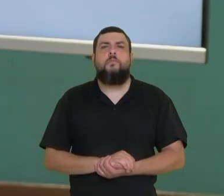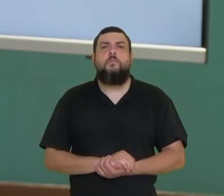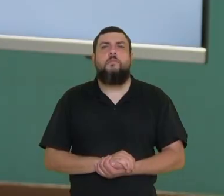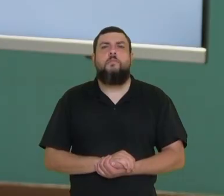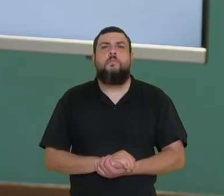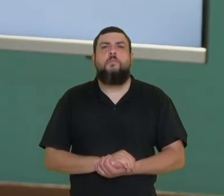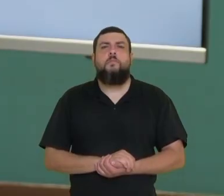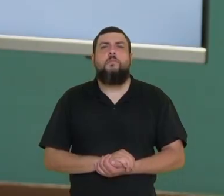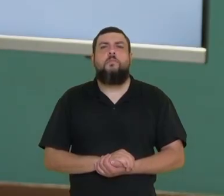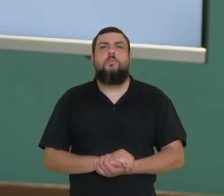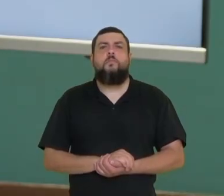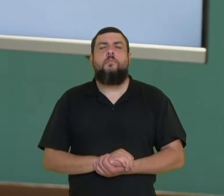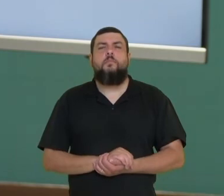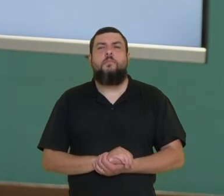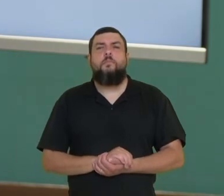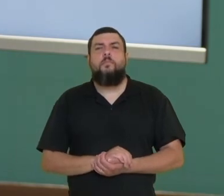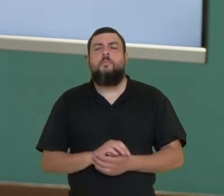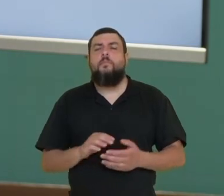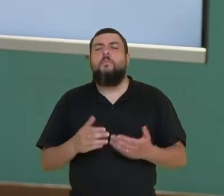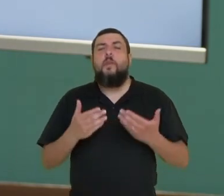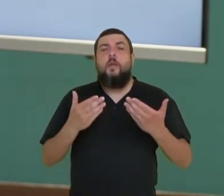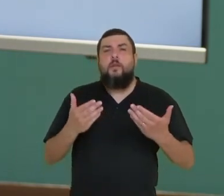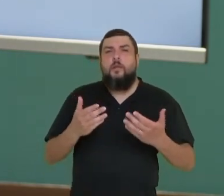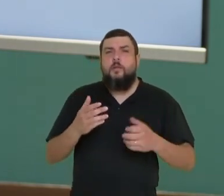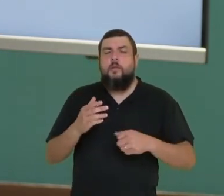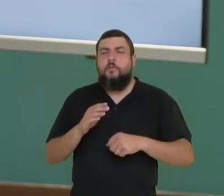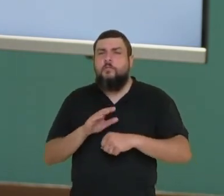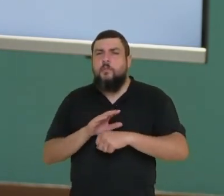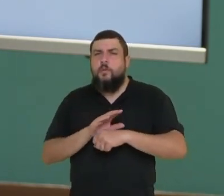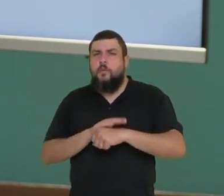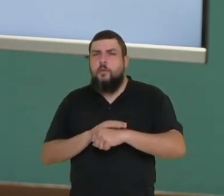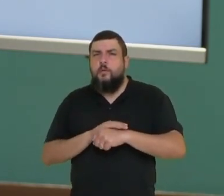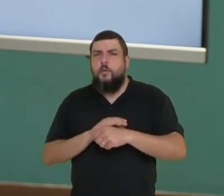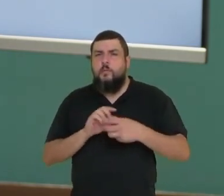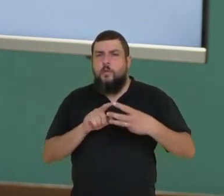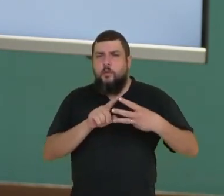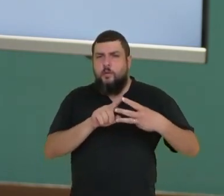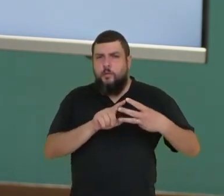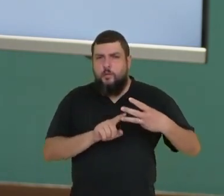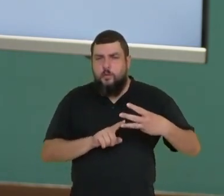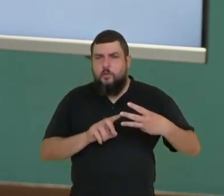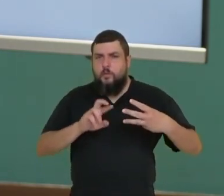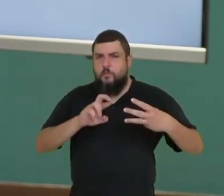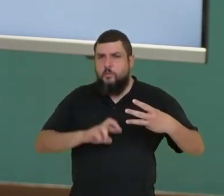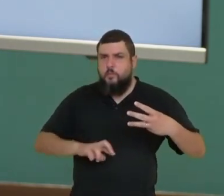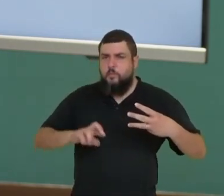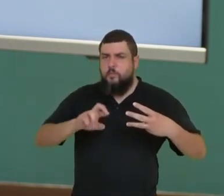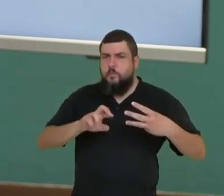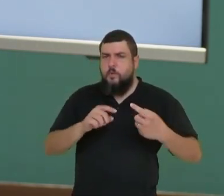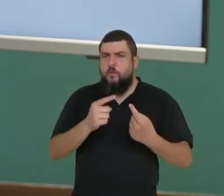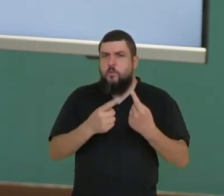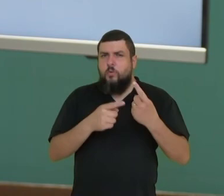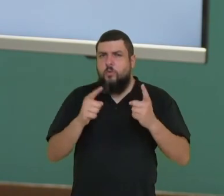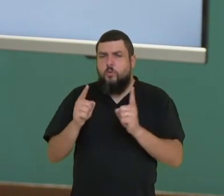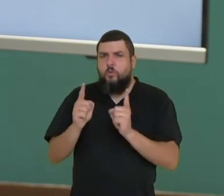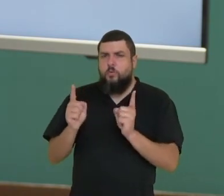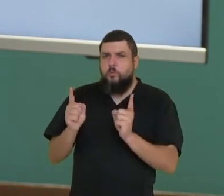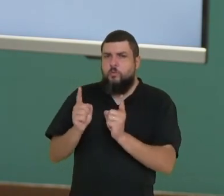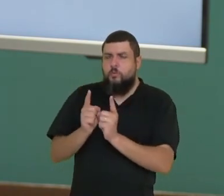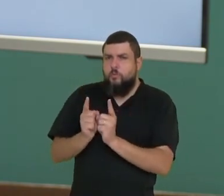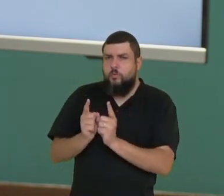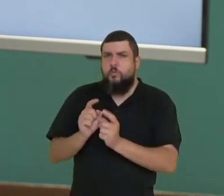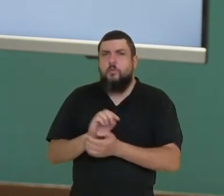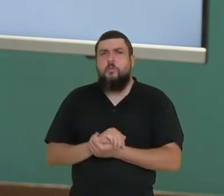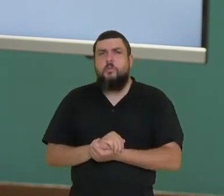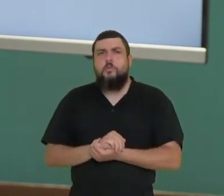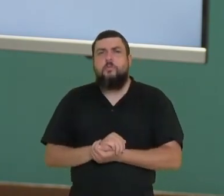E aí, pessoal, deu tempo de analisar as 3 frases, identificar ali os diminutivos e saber qual é a procedência